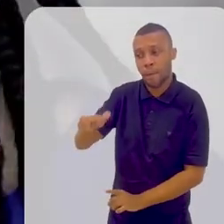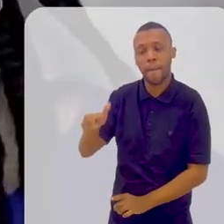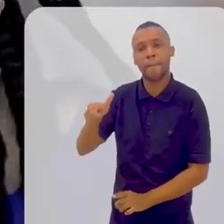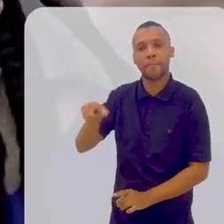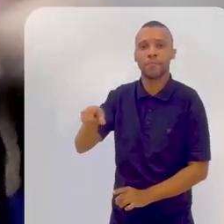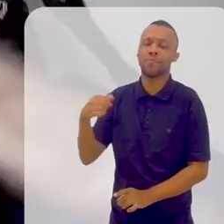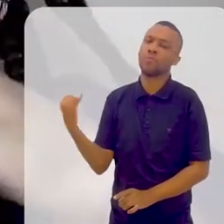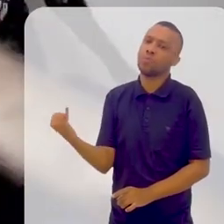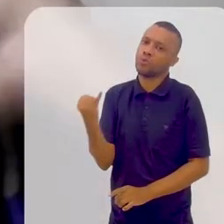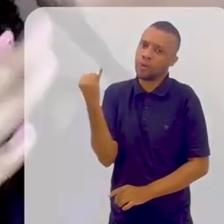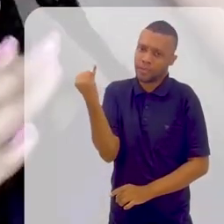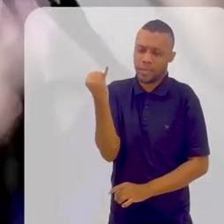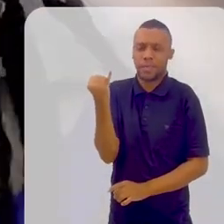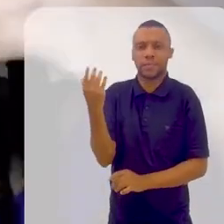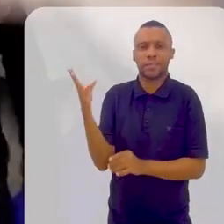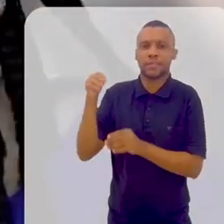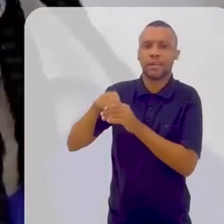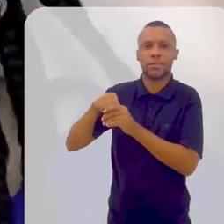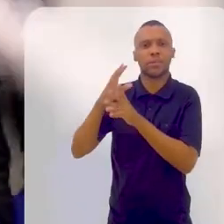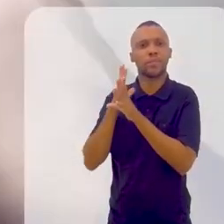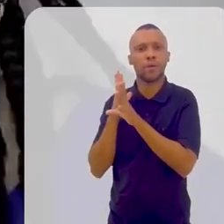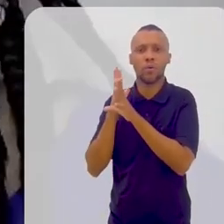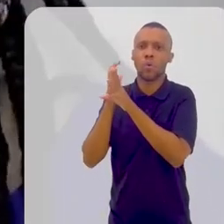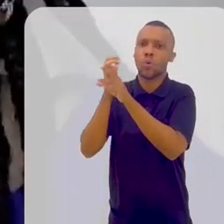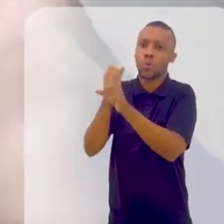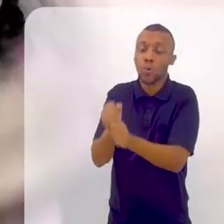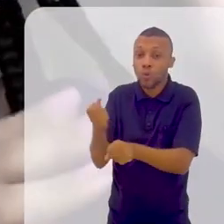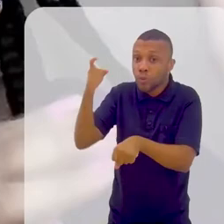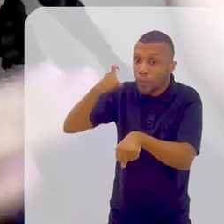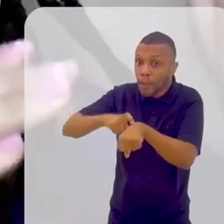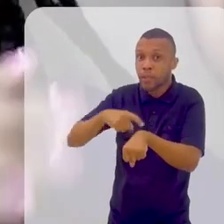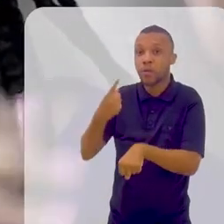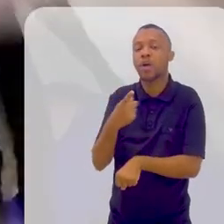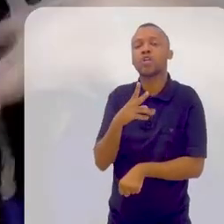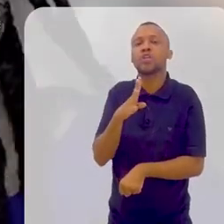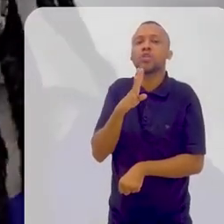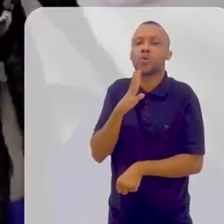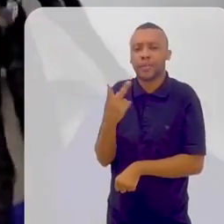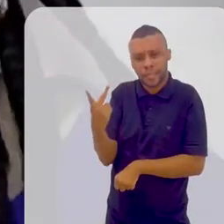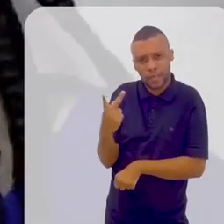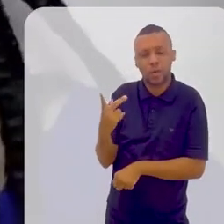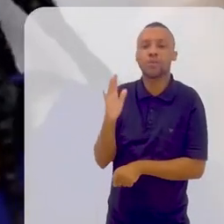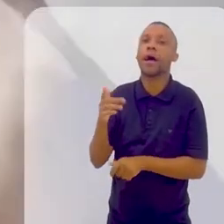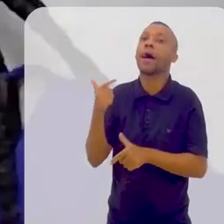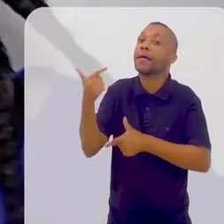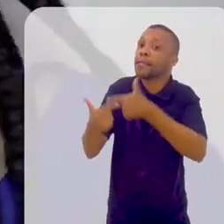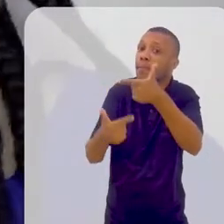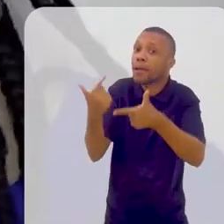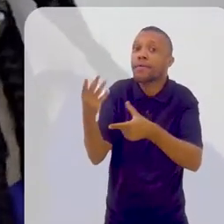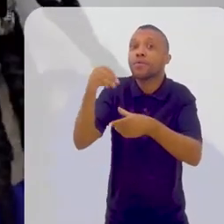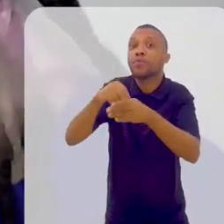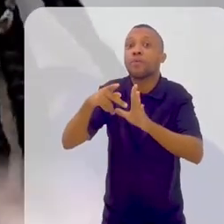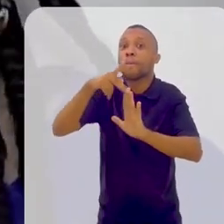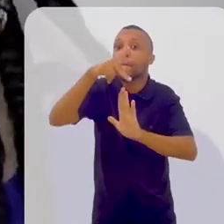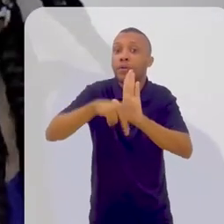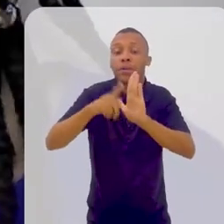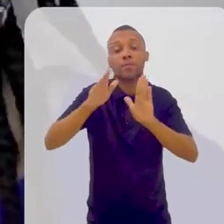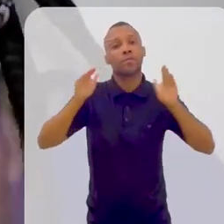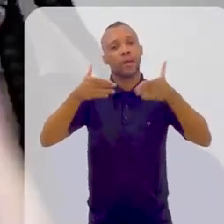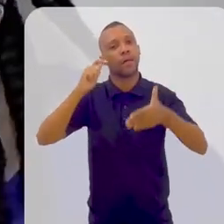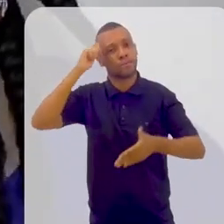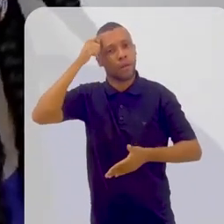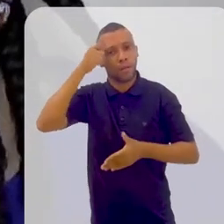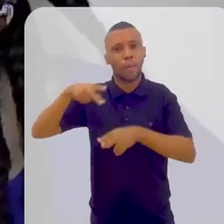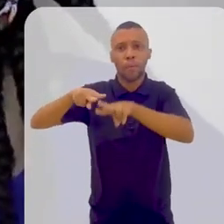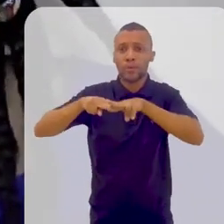Ele é uma pessoa muito importante da minha trajetória. Quando a gente se conheceu, eu já trabalhava bastante, já trabalhava com projetos pretos